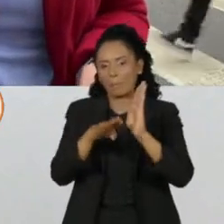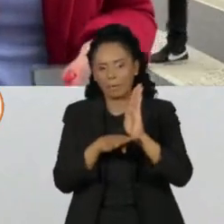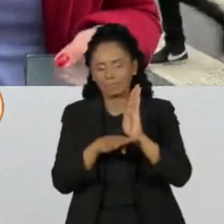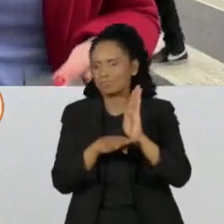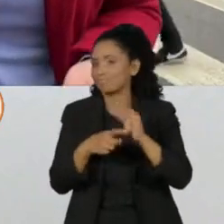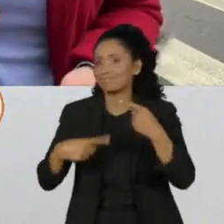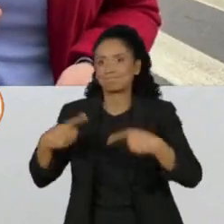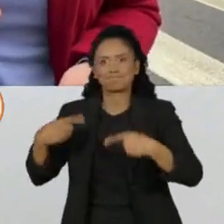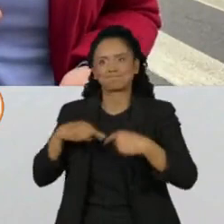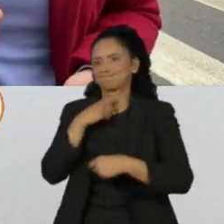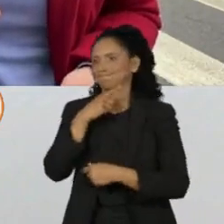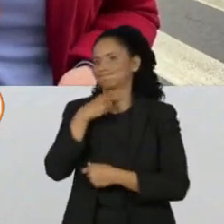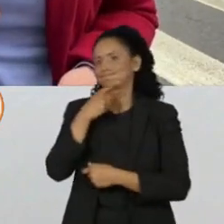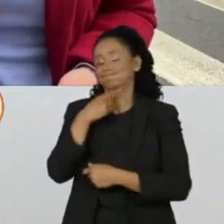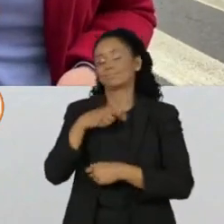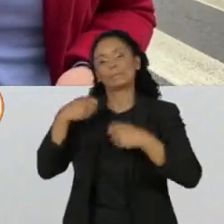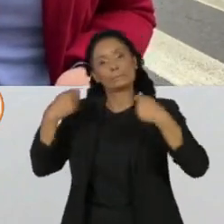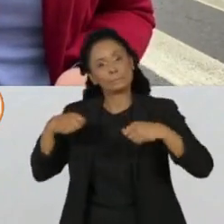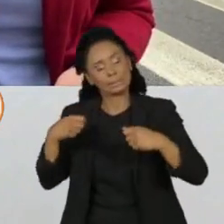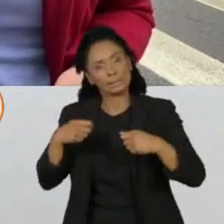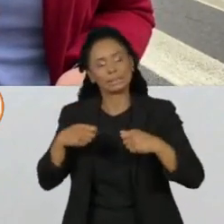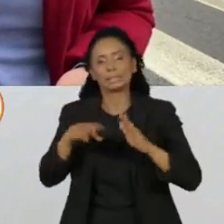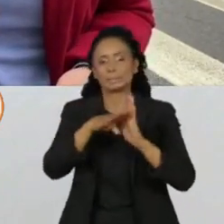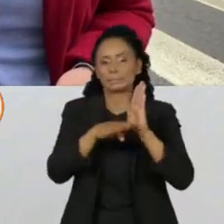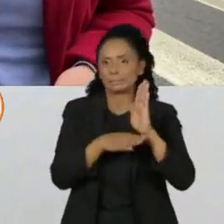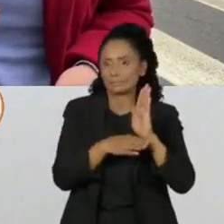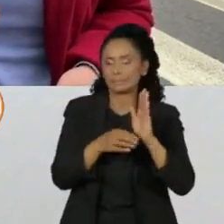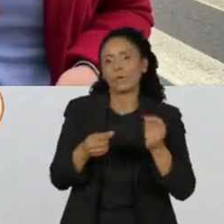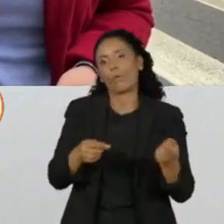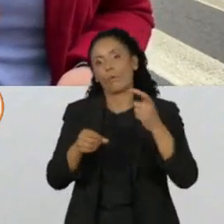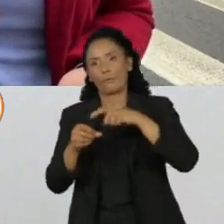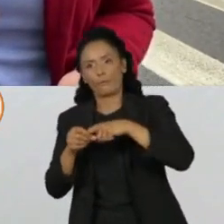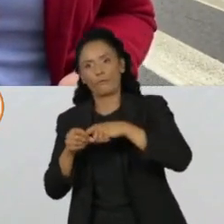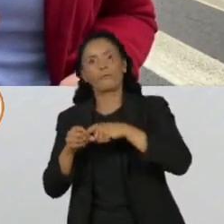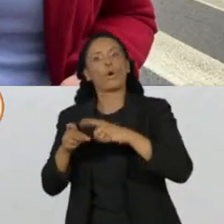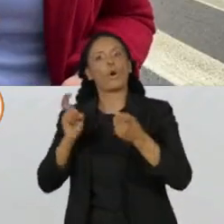discutida. Ela deve voltar, então, para o plenário na semana que vem, Edu.